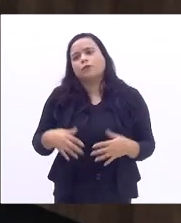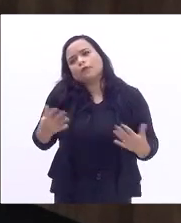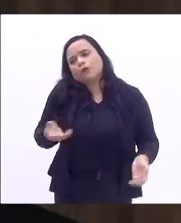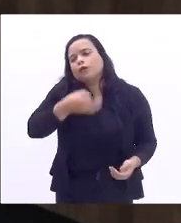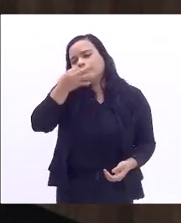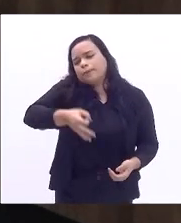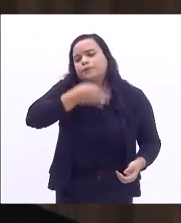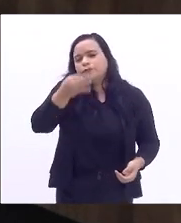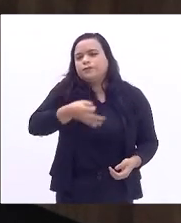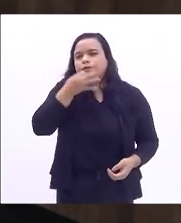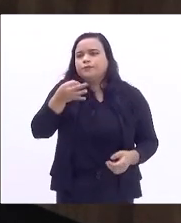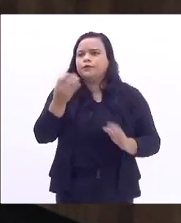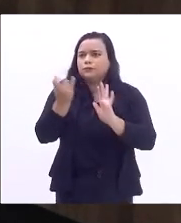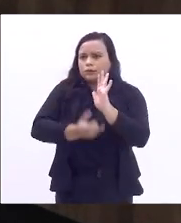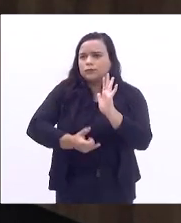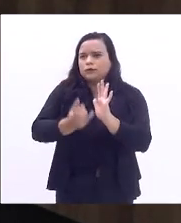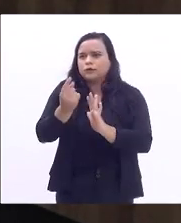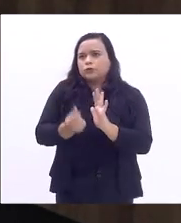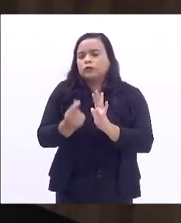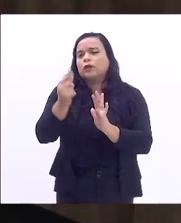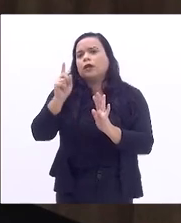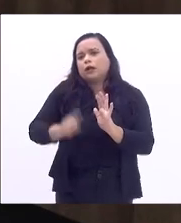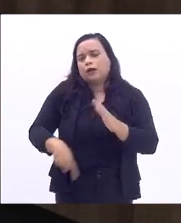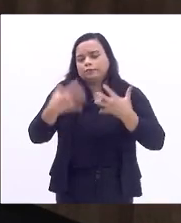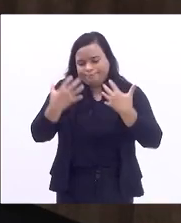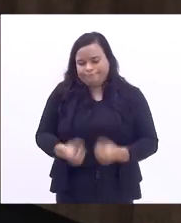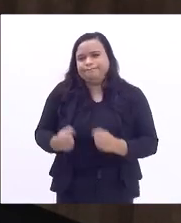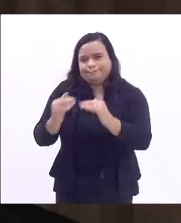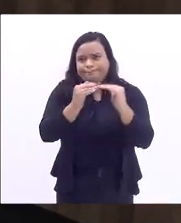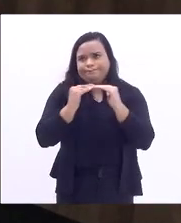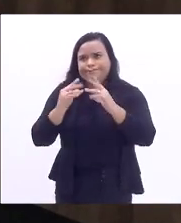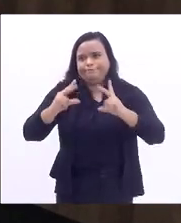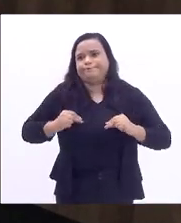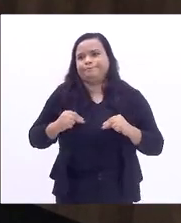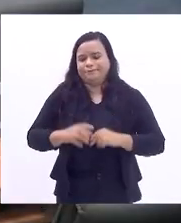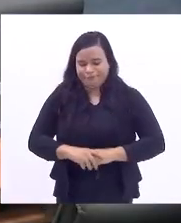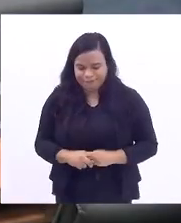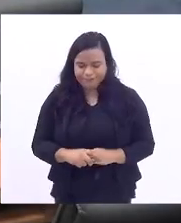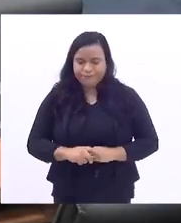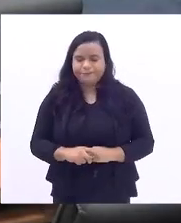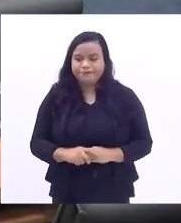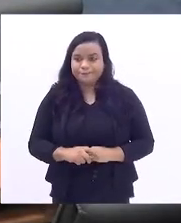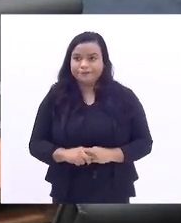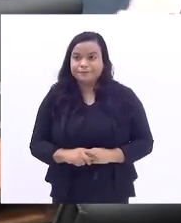meu parecer na tributação é favorável no mérito